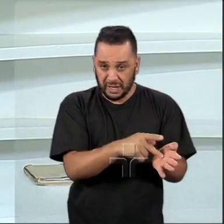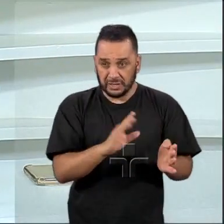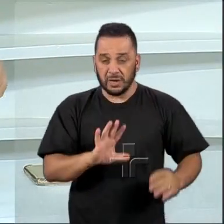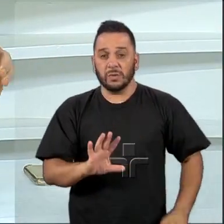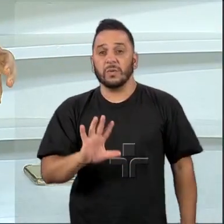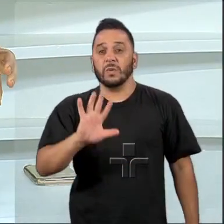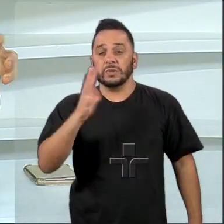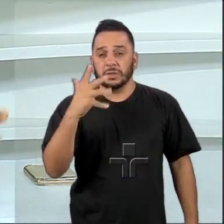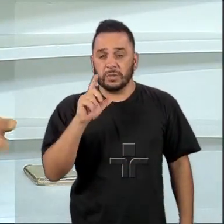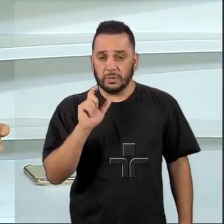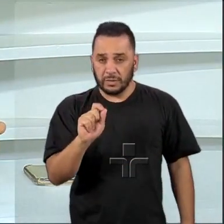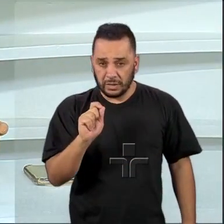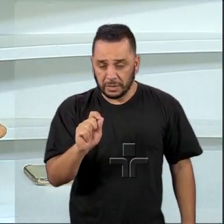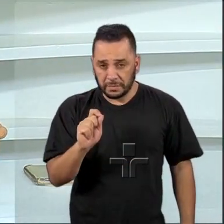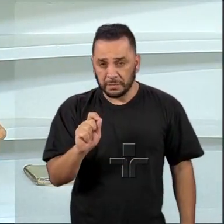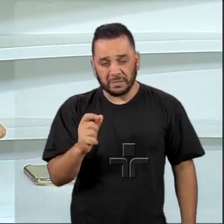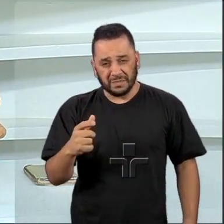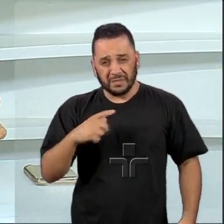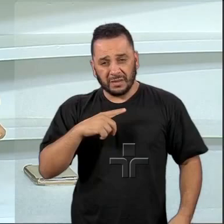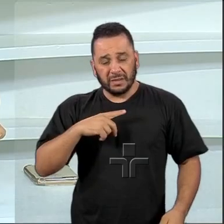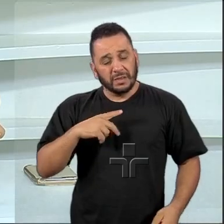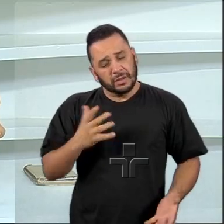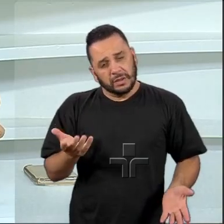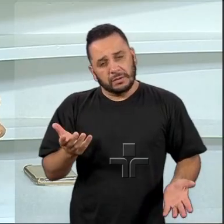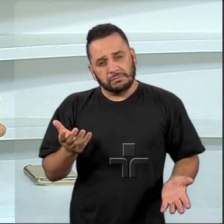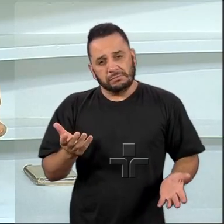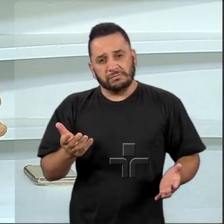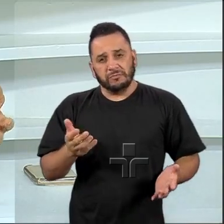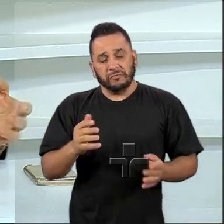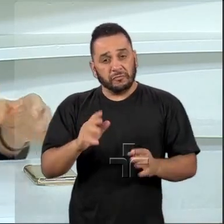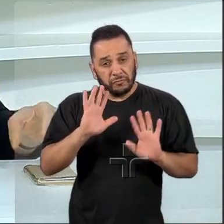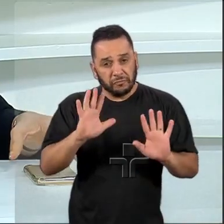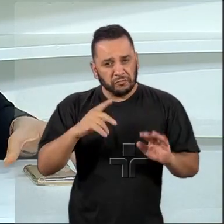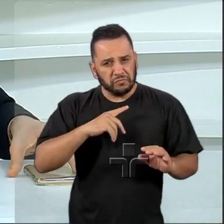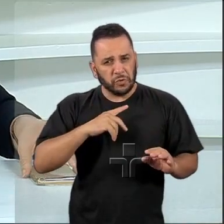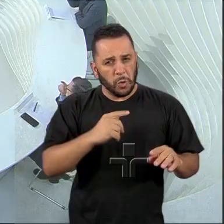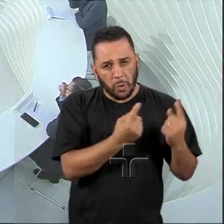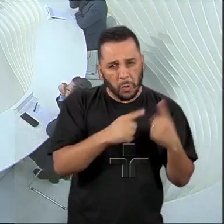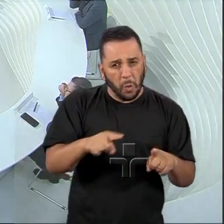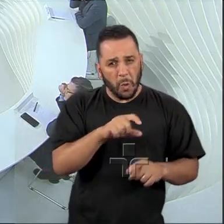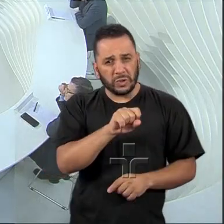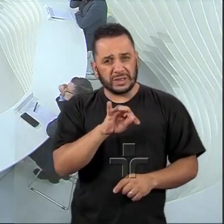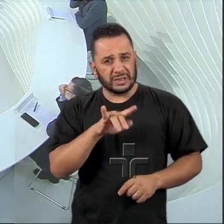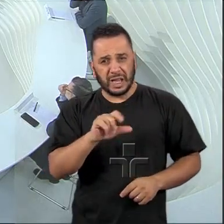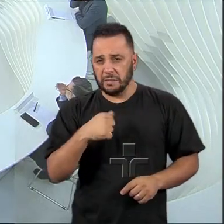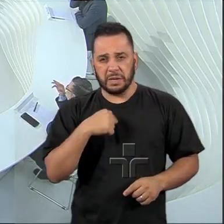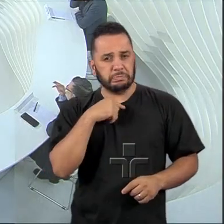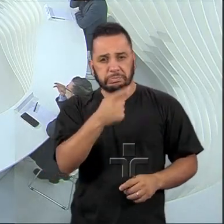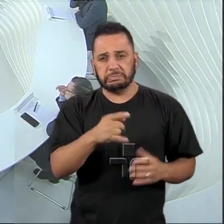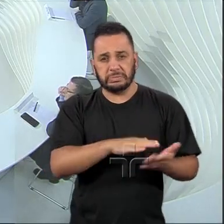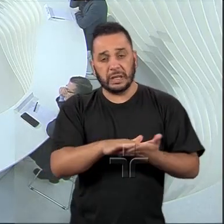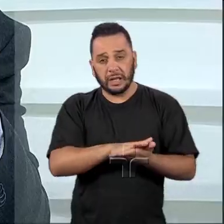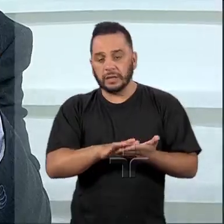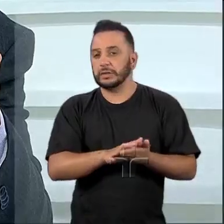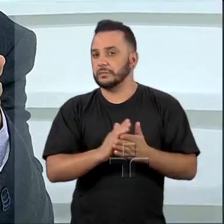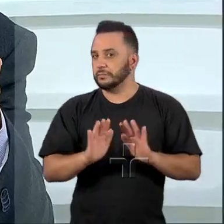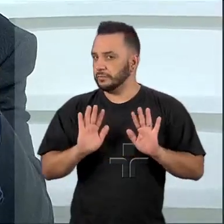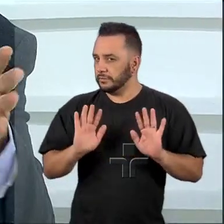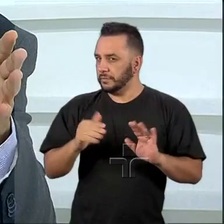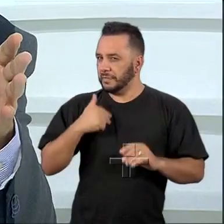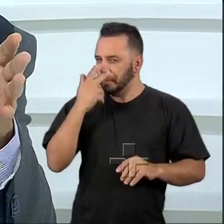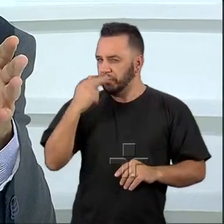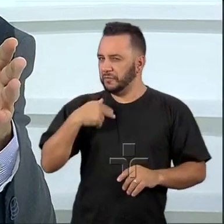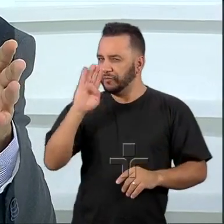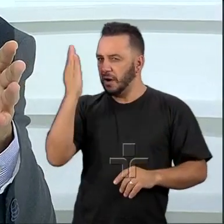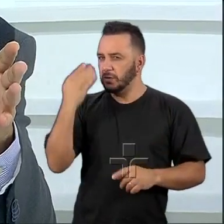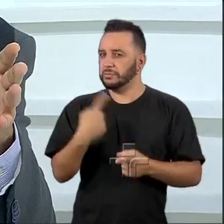discurso não se firmasse no sentido de antissistema. O discurso é meio falso, porque há